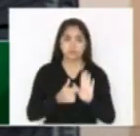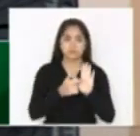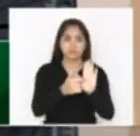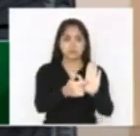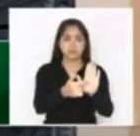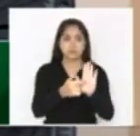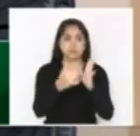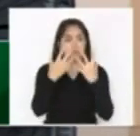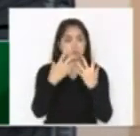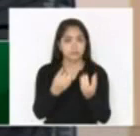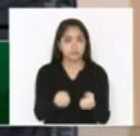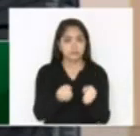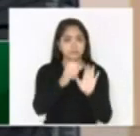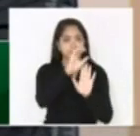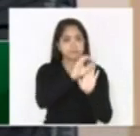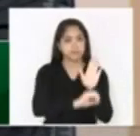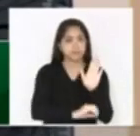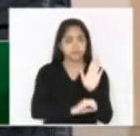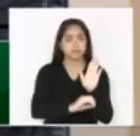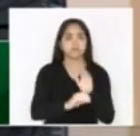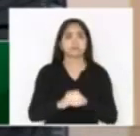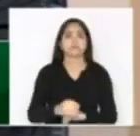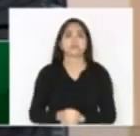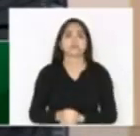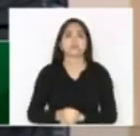parecer favorável aos ofícios números